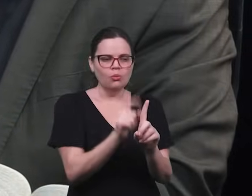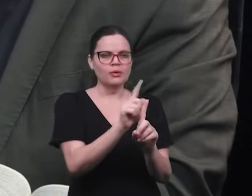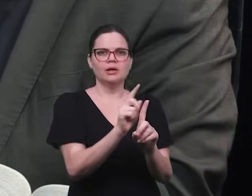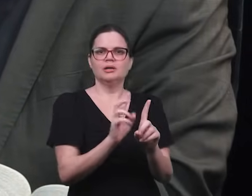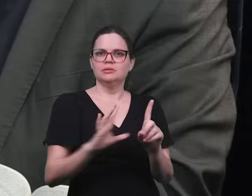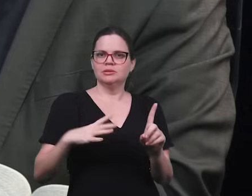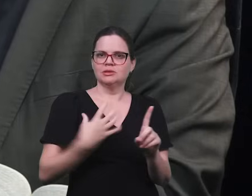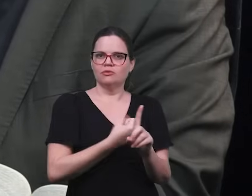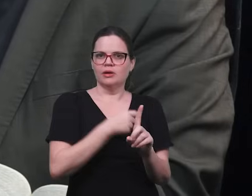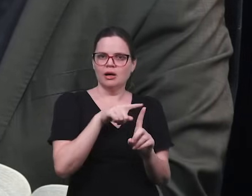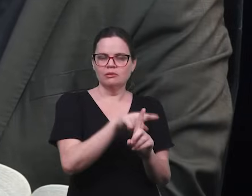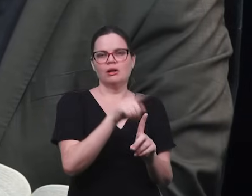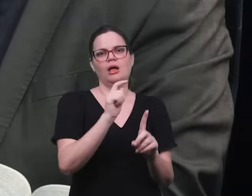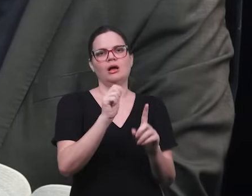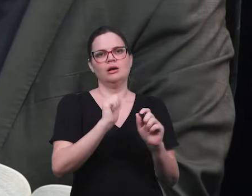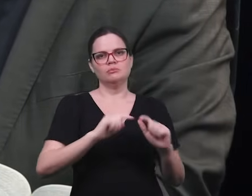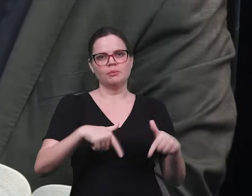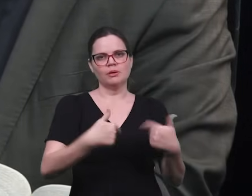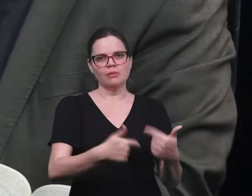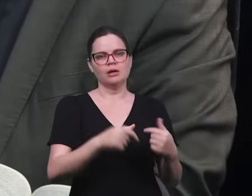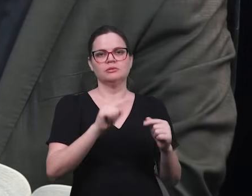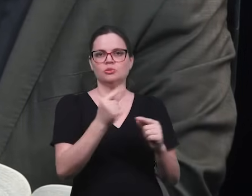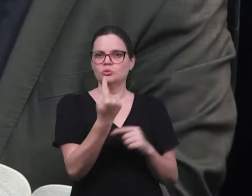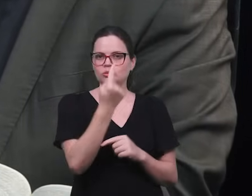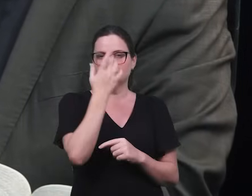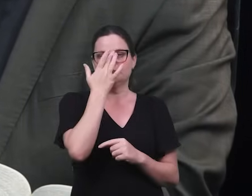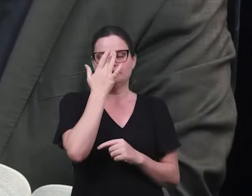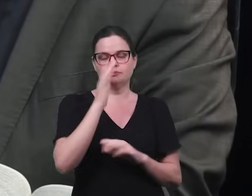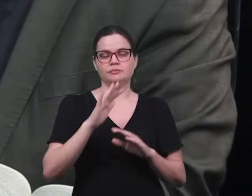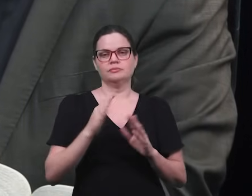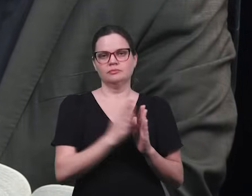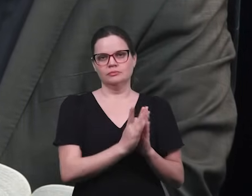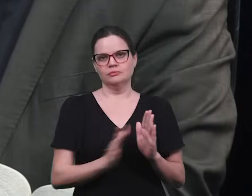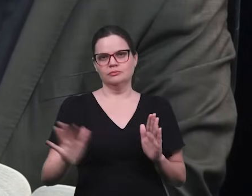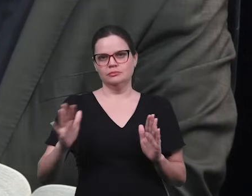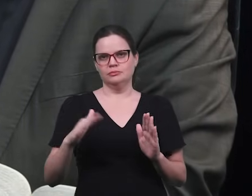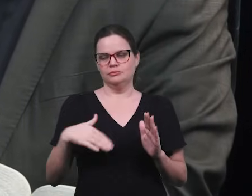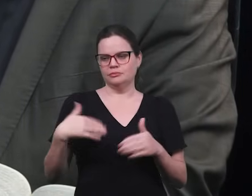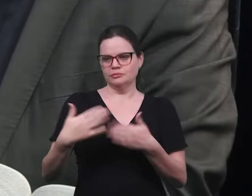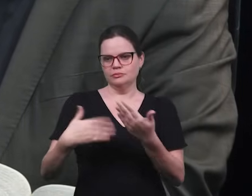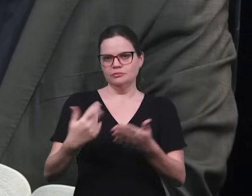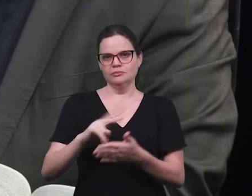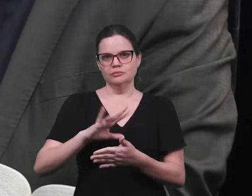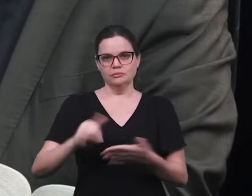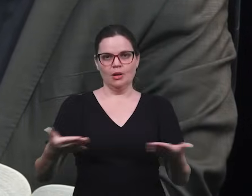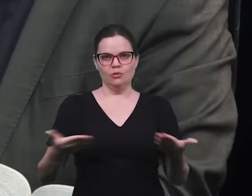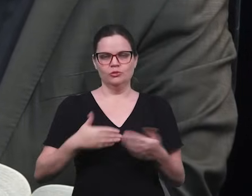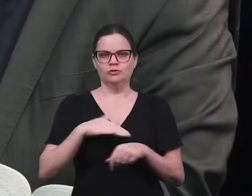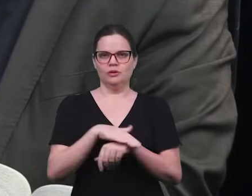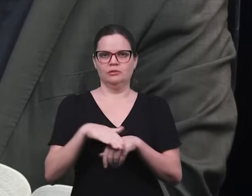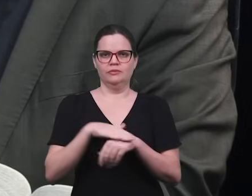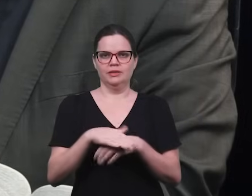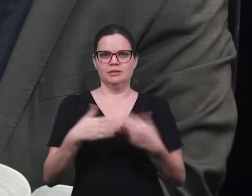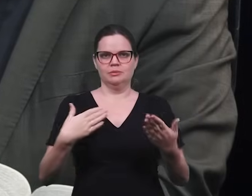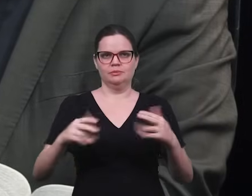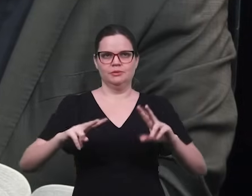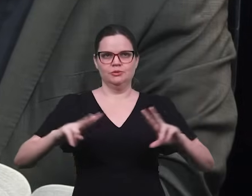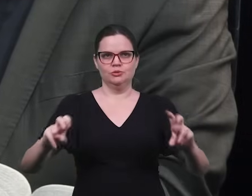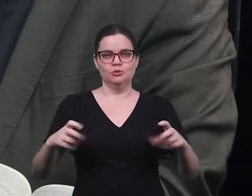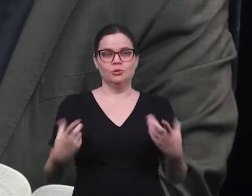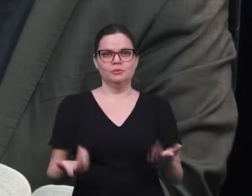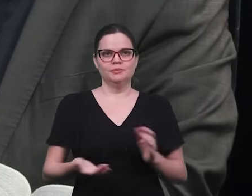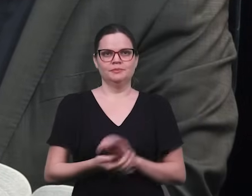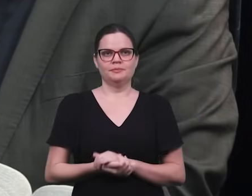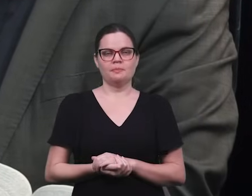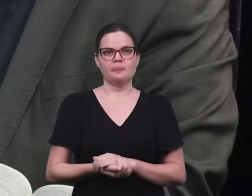presente ali. Então, é isso que nós vamos tratar ao longo desses programas e particularmente hoje também. Vamos